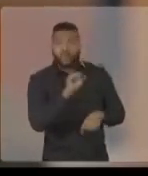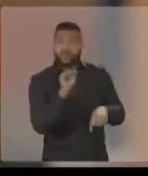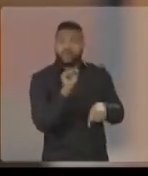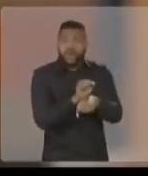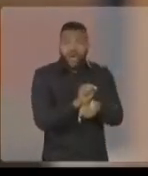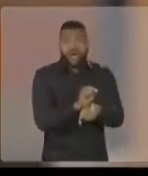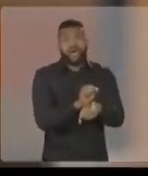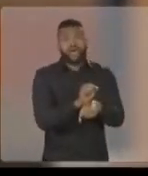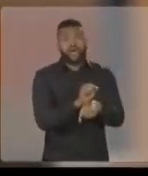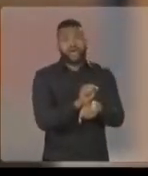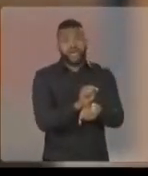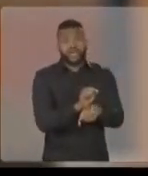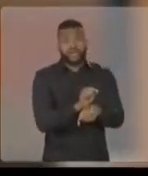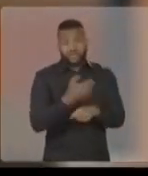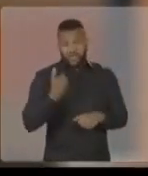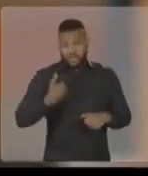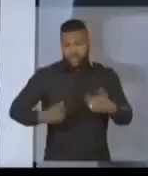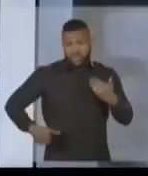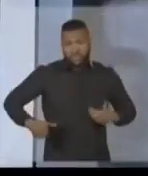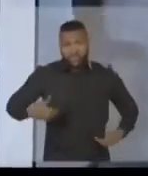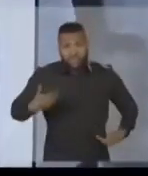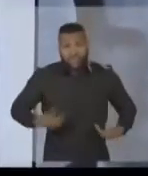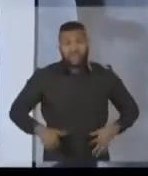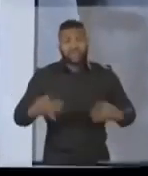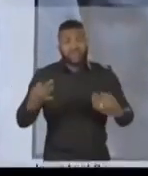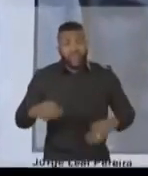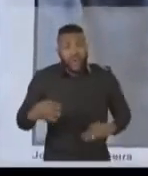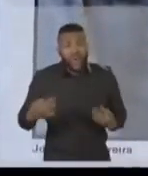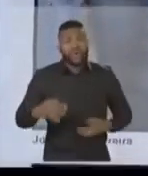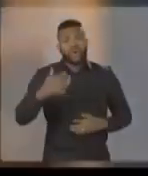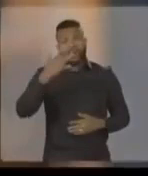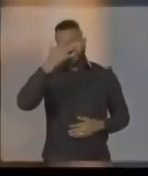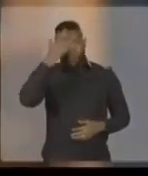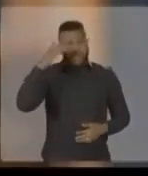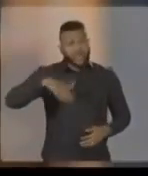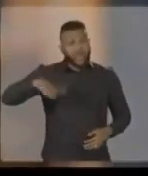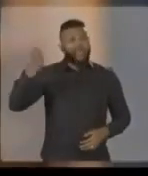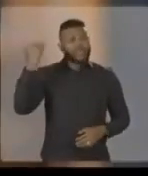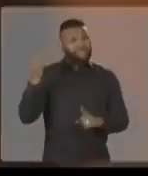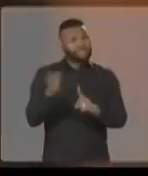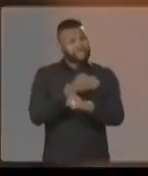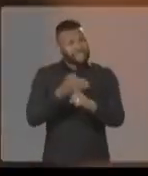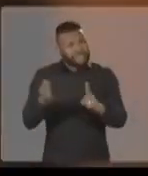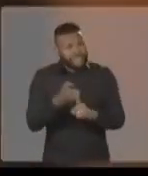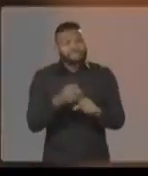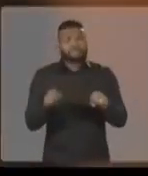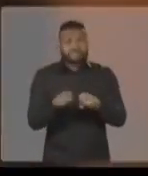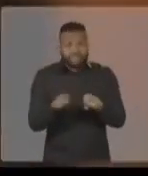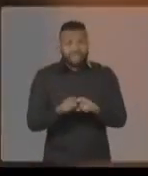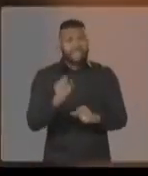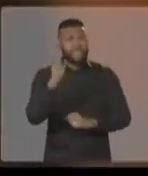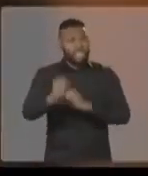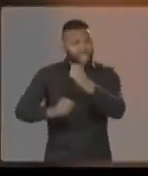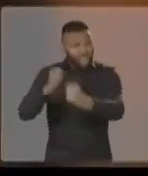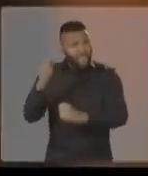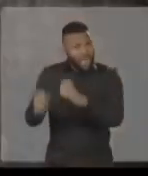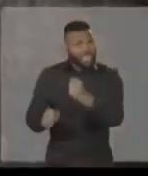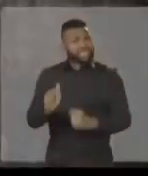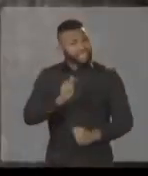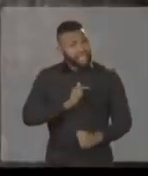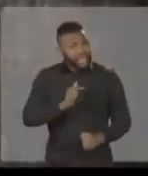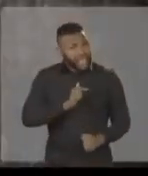mexer, muito machucados. Muitas pessoas foram torturadas, muitas foram